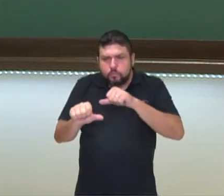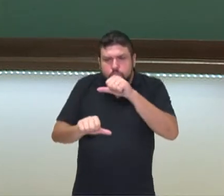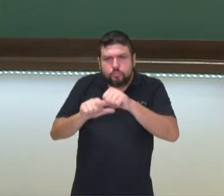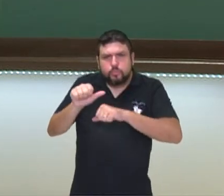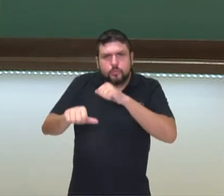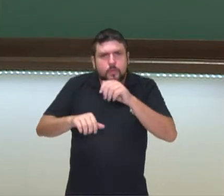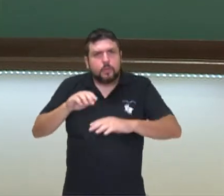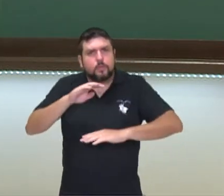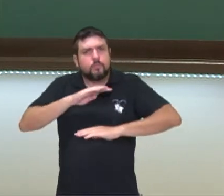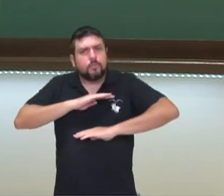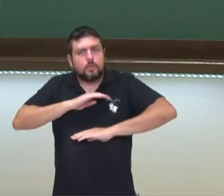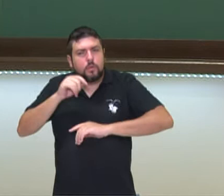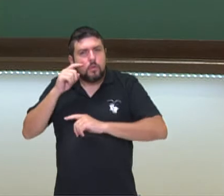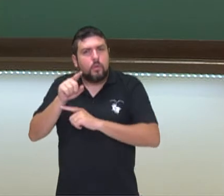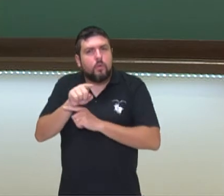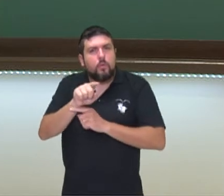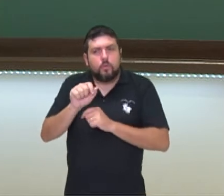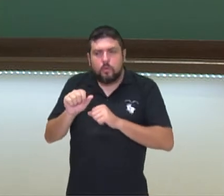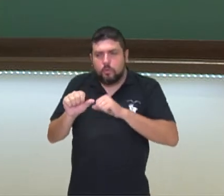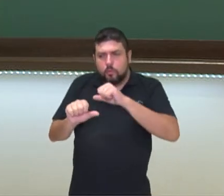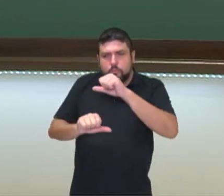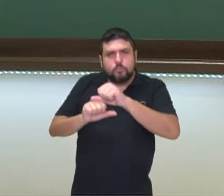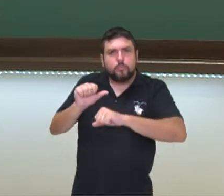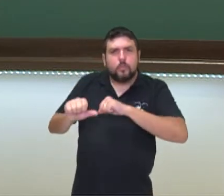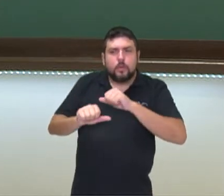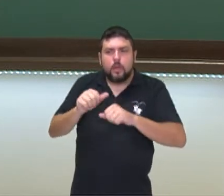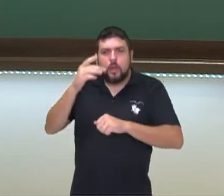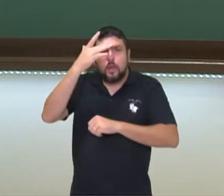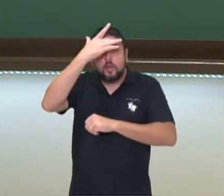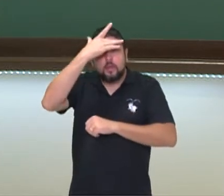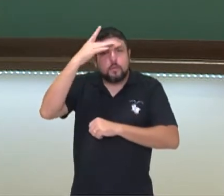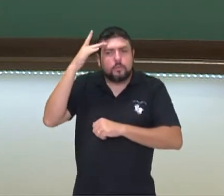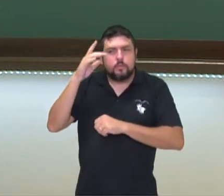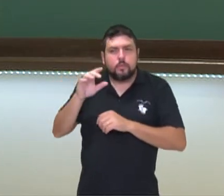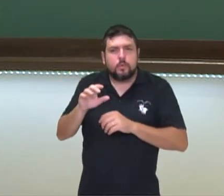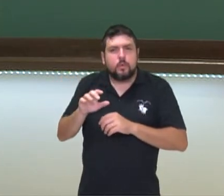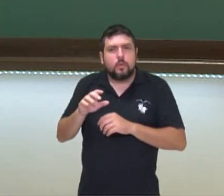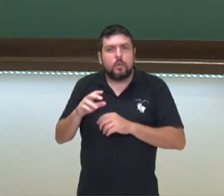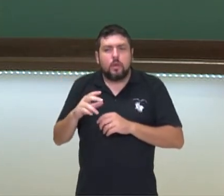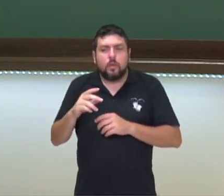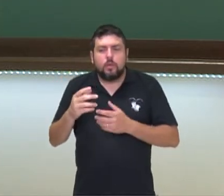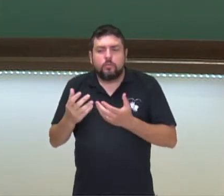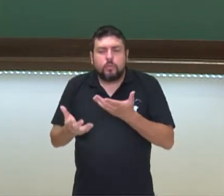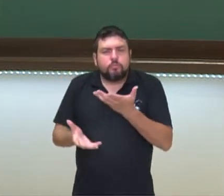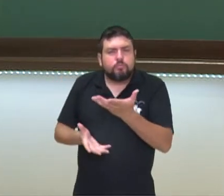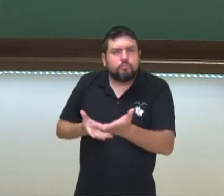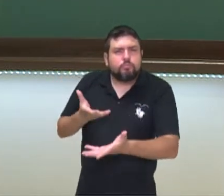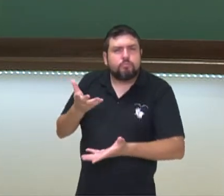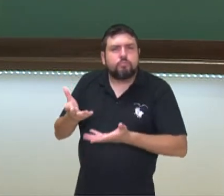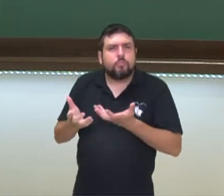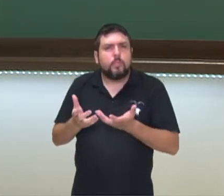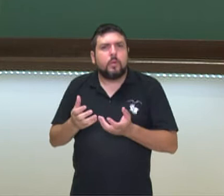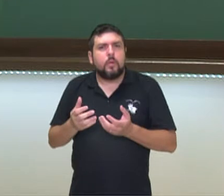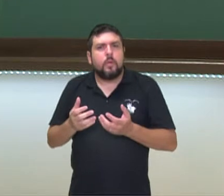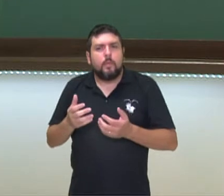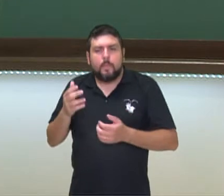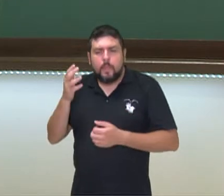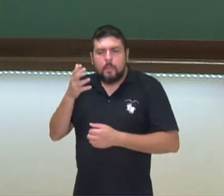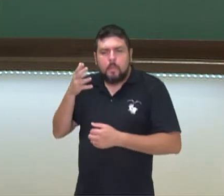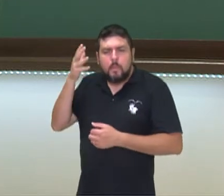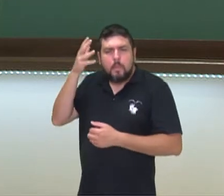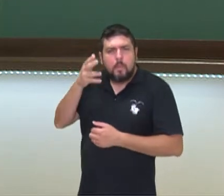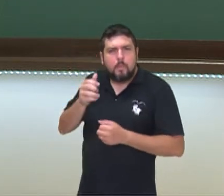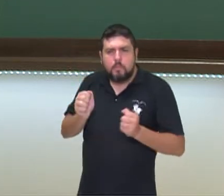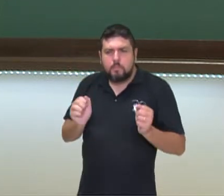converter ideias das pessoas, mudar as pessoas do propósito delas a partir somente do discurso? Sim,